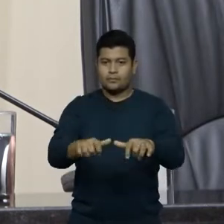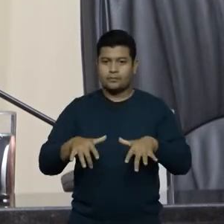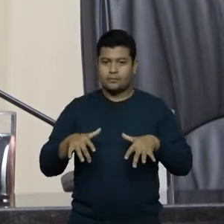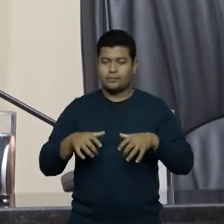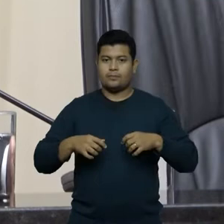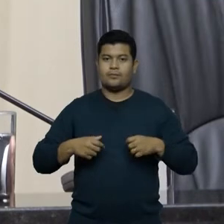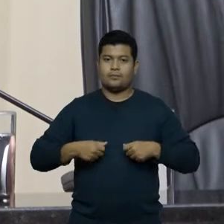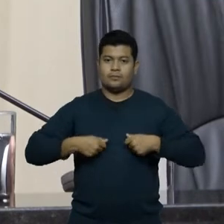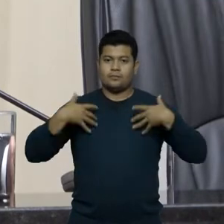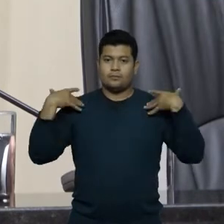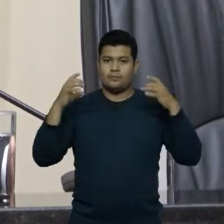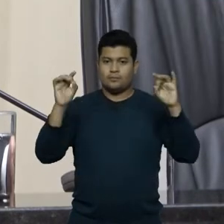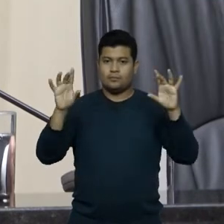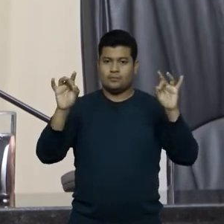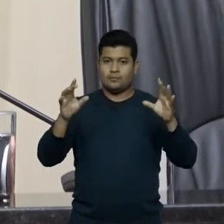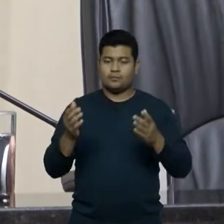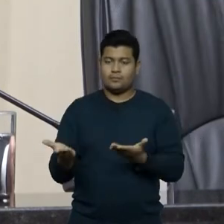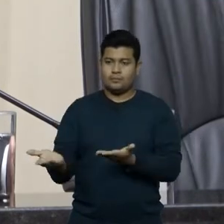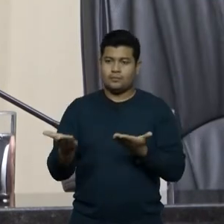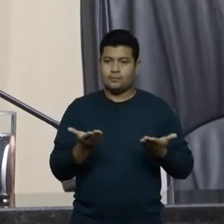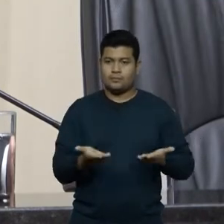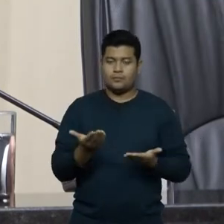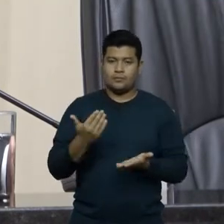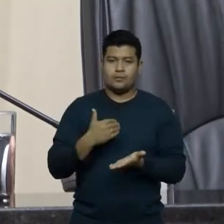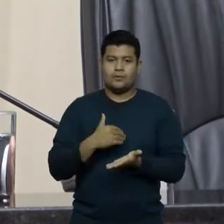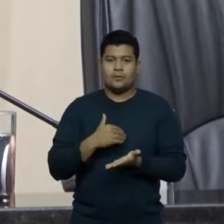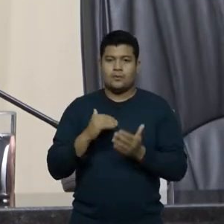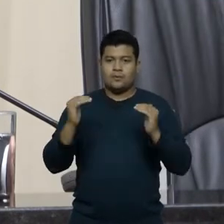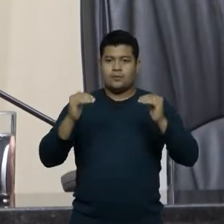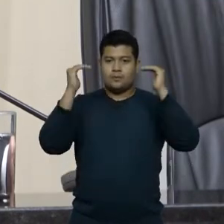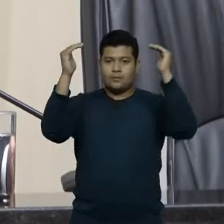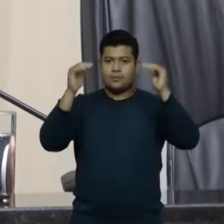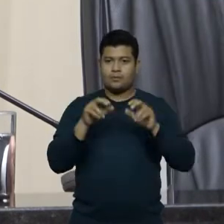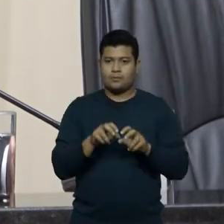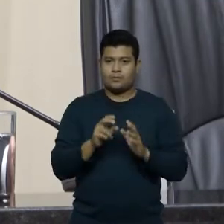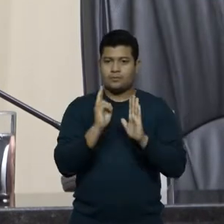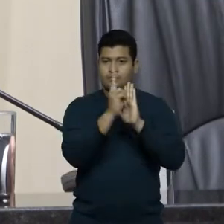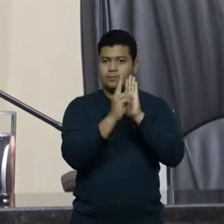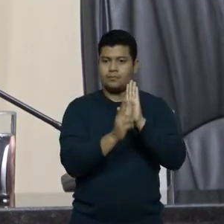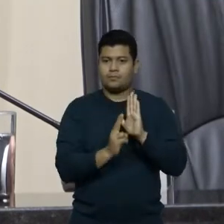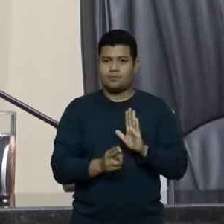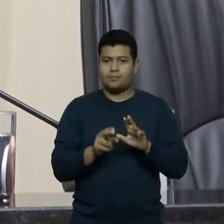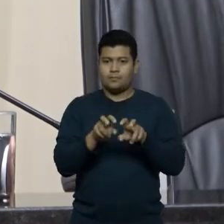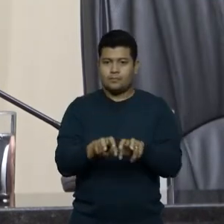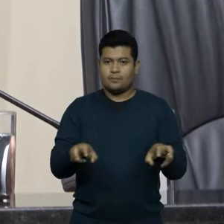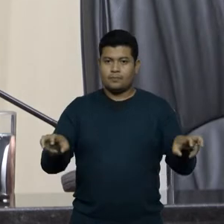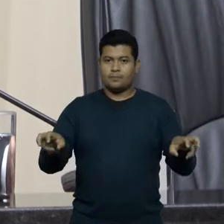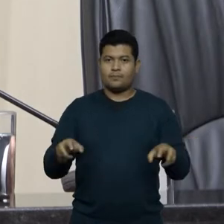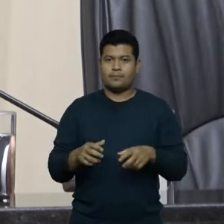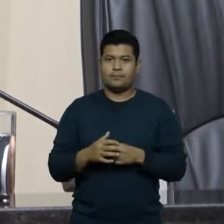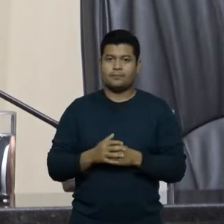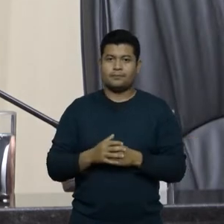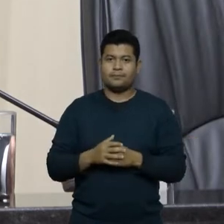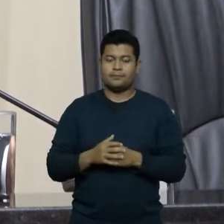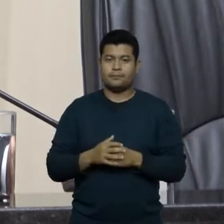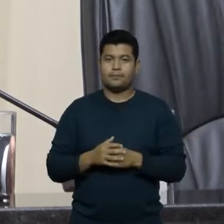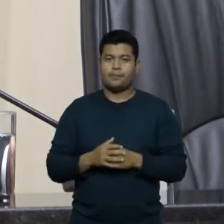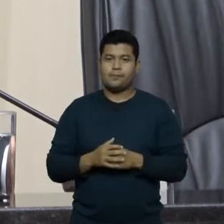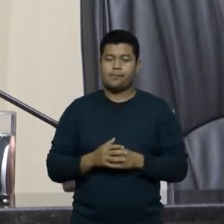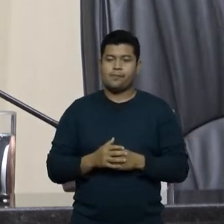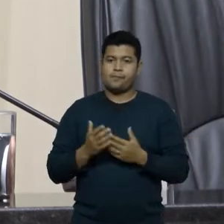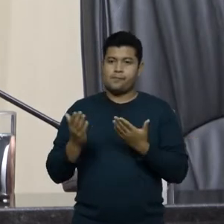declarou aberta a sessão e convidou a excelentíssimas autoridades nominadas para tomarem assento à mesa